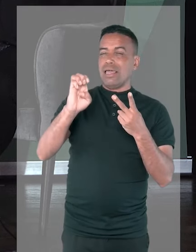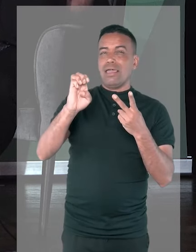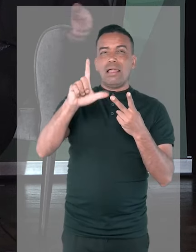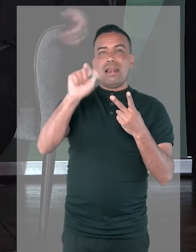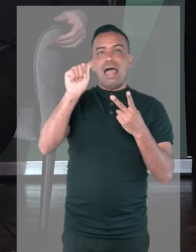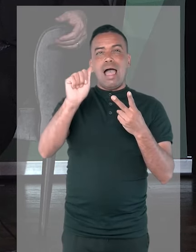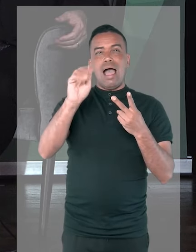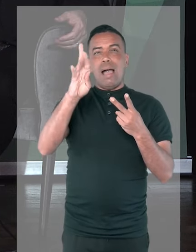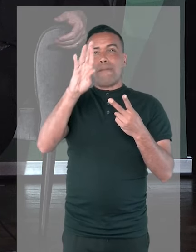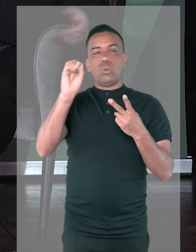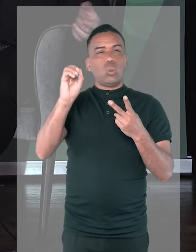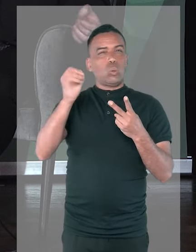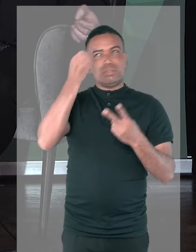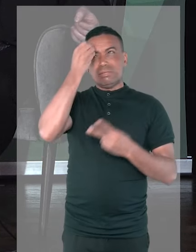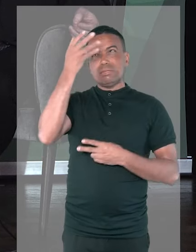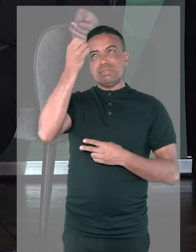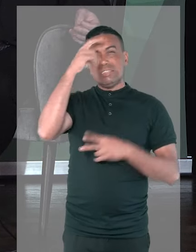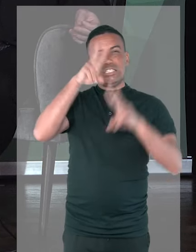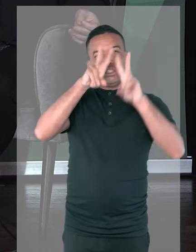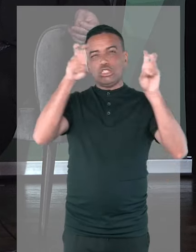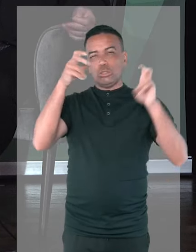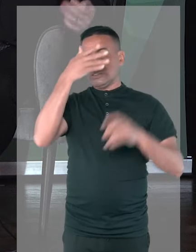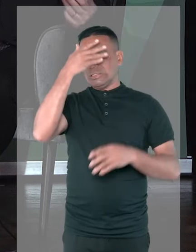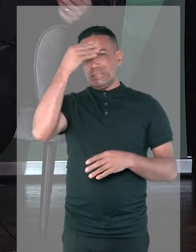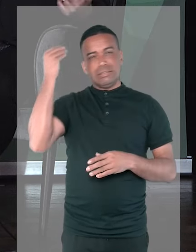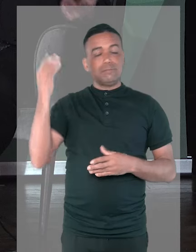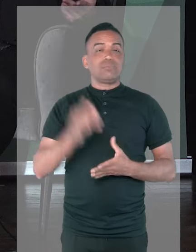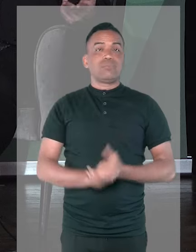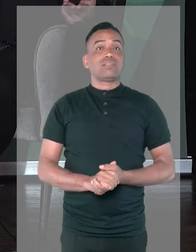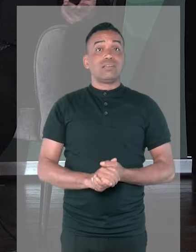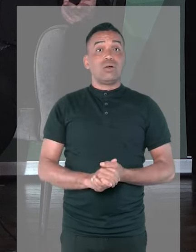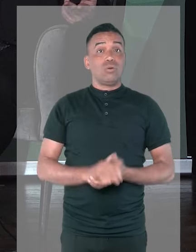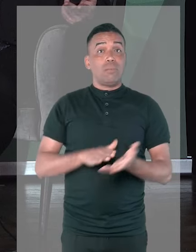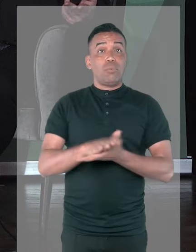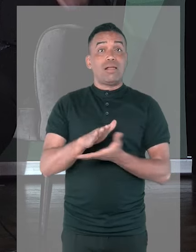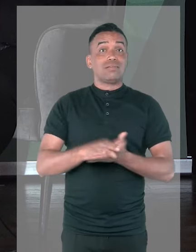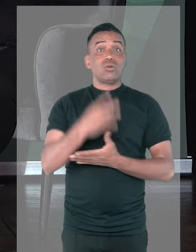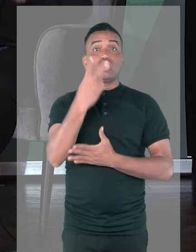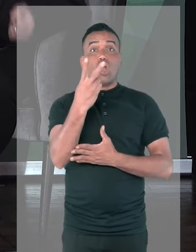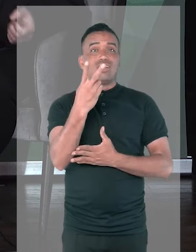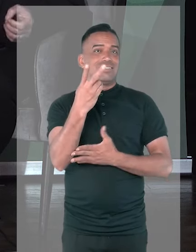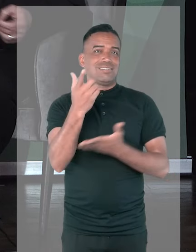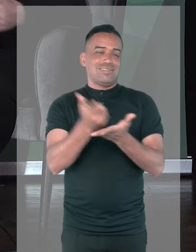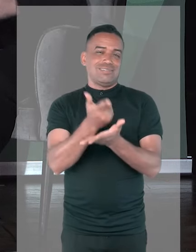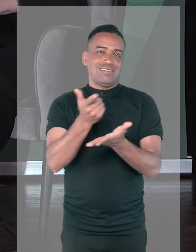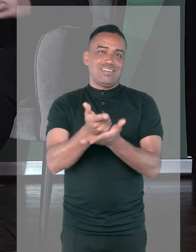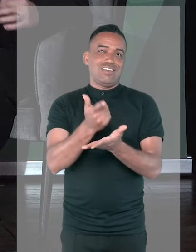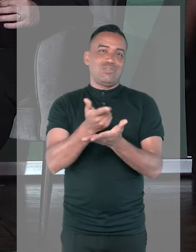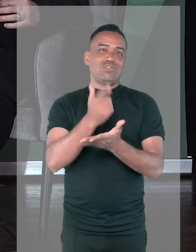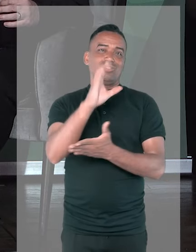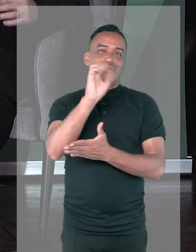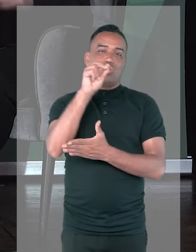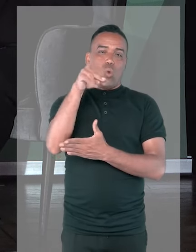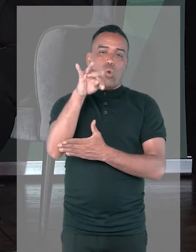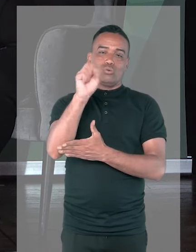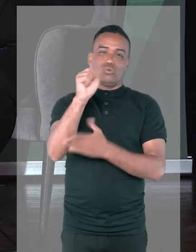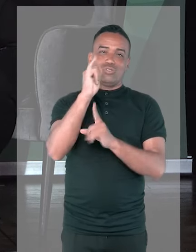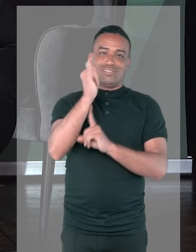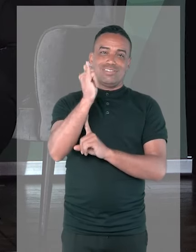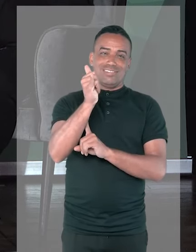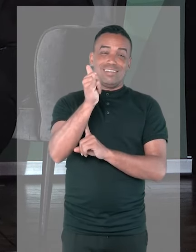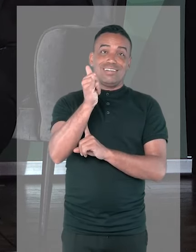com uma carreira de, sei lá, 40 e tantos anos, ele publicou 2 livros de contos, de ficção, que são excelentes, mas são